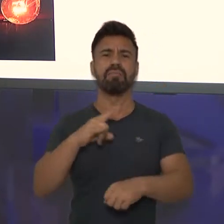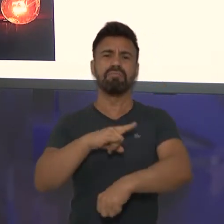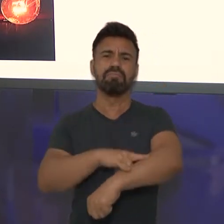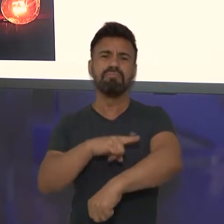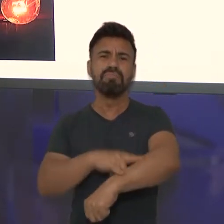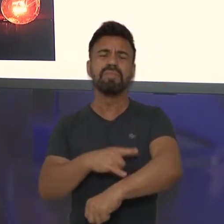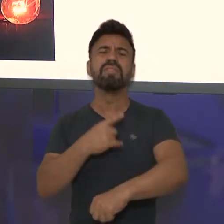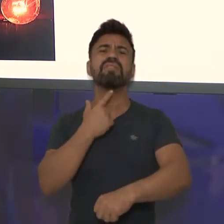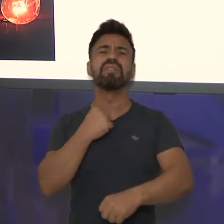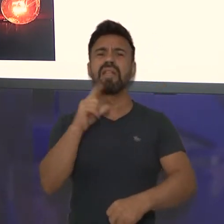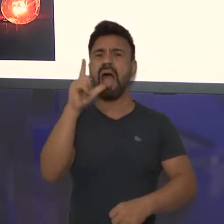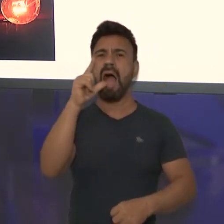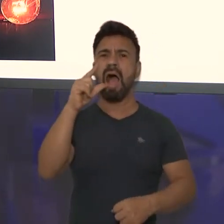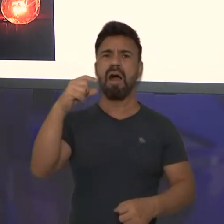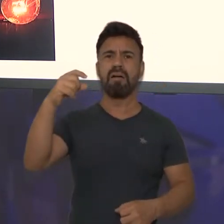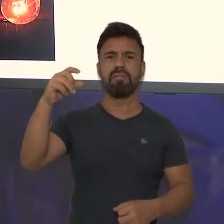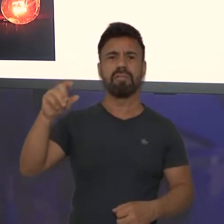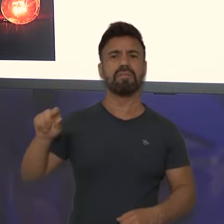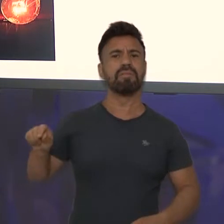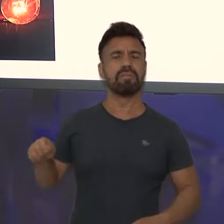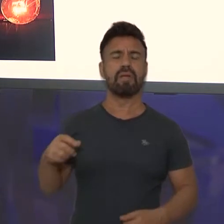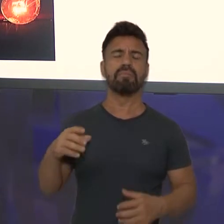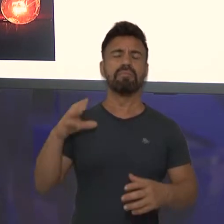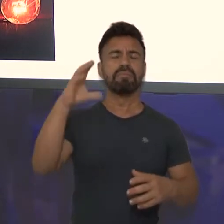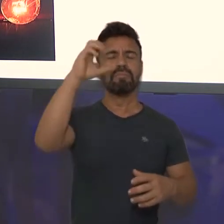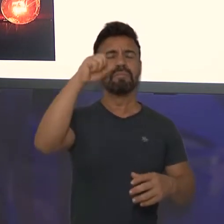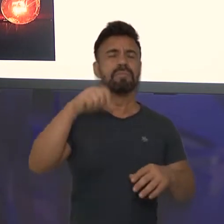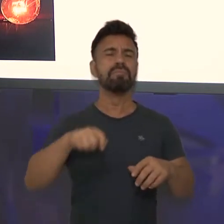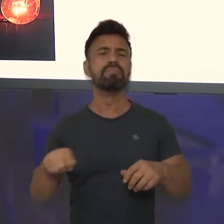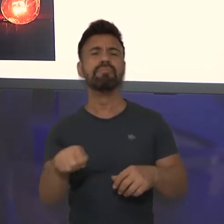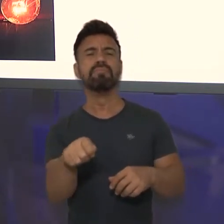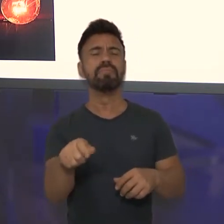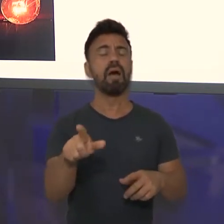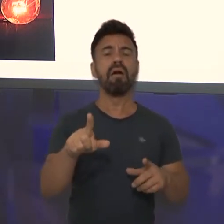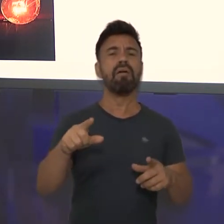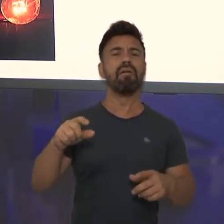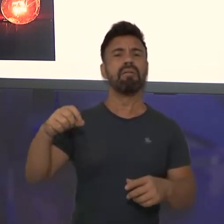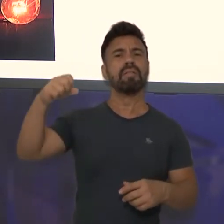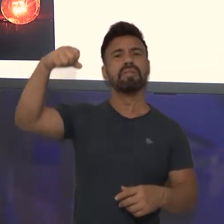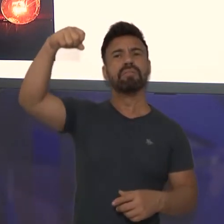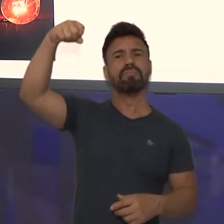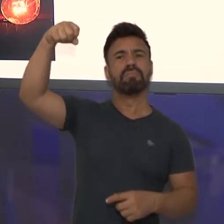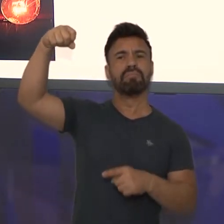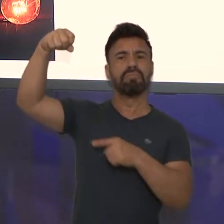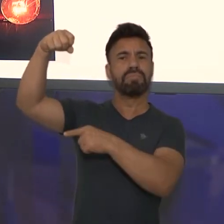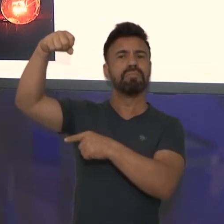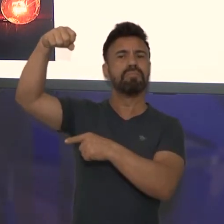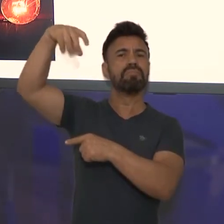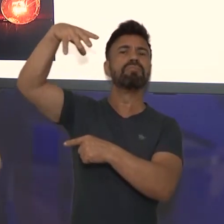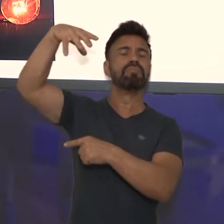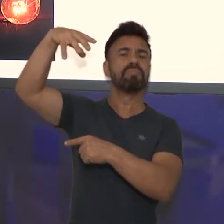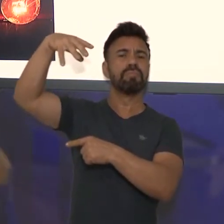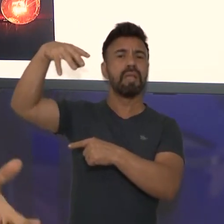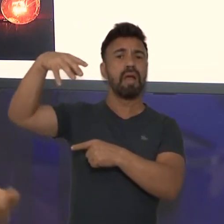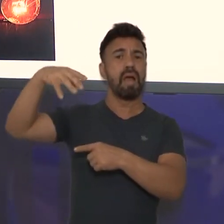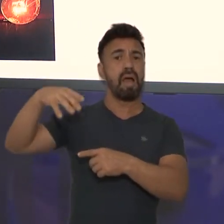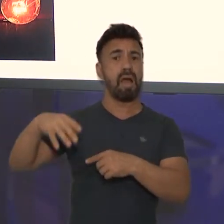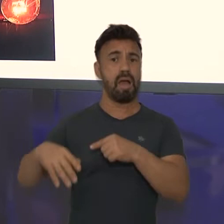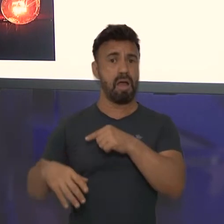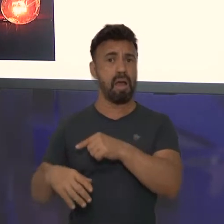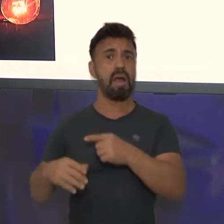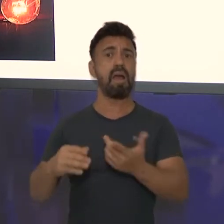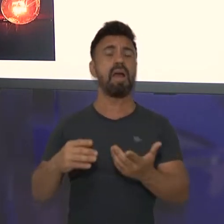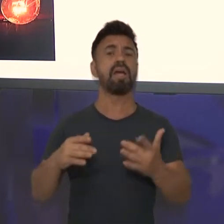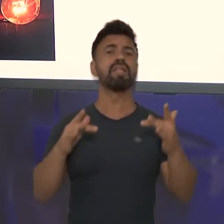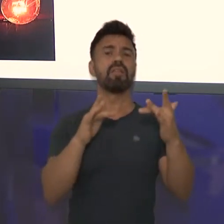levantou, acendeu a luz. Ninguém vai estar andando no escuro em casa, né? Então, acendeu a luz e a partir desse momento a gente está